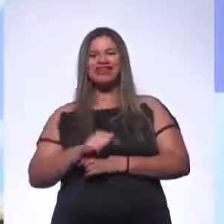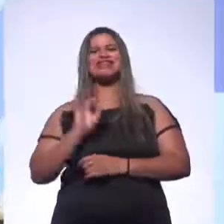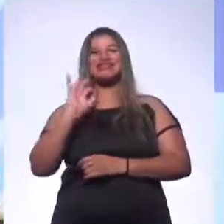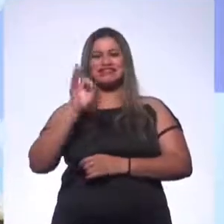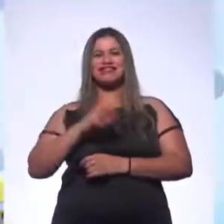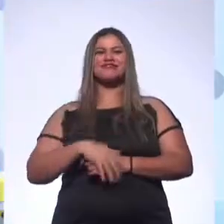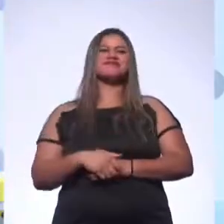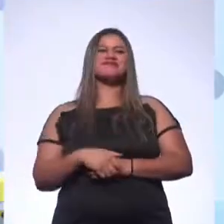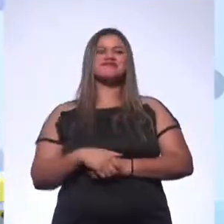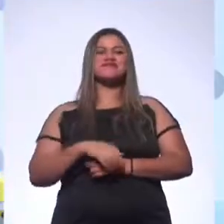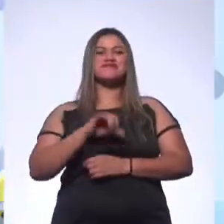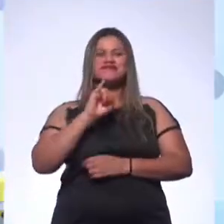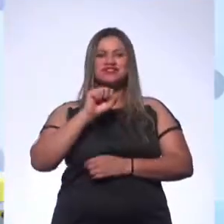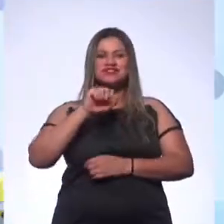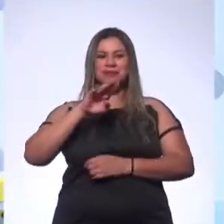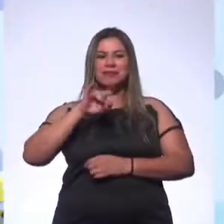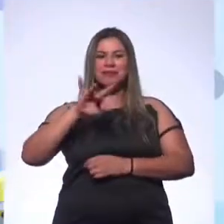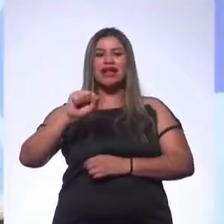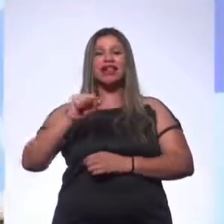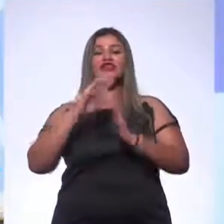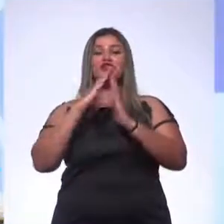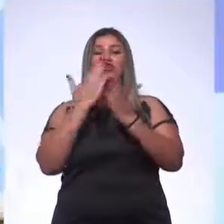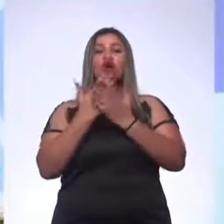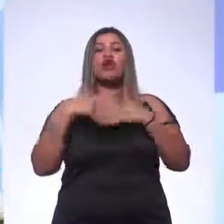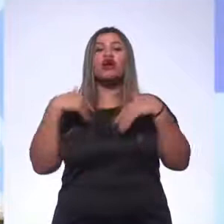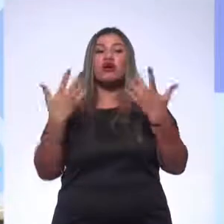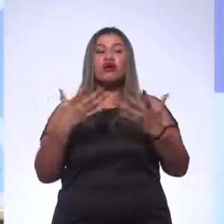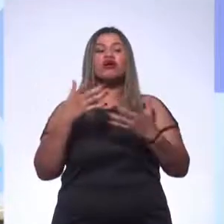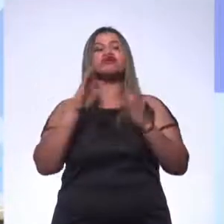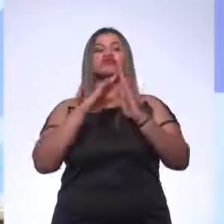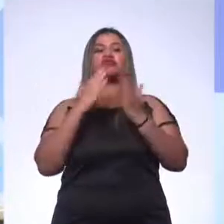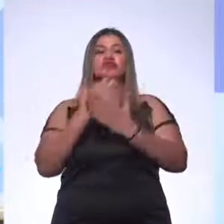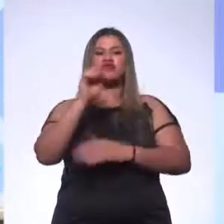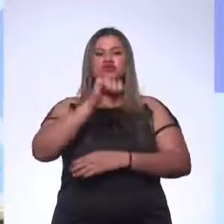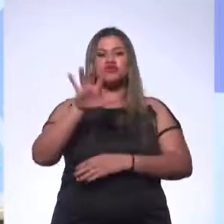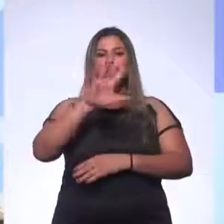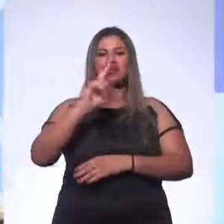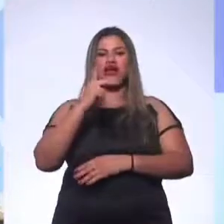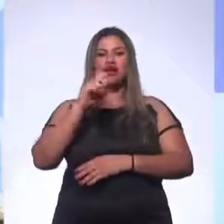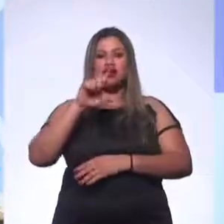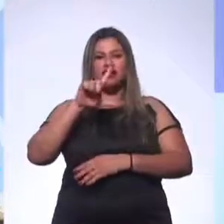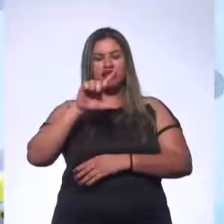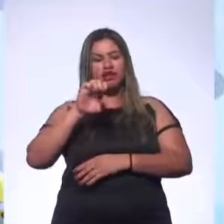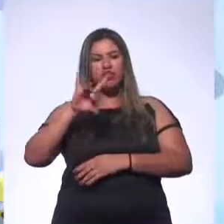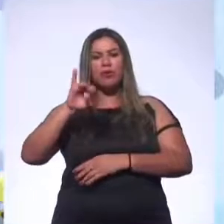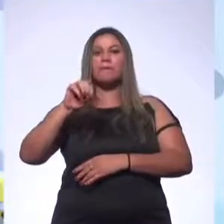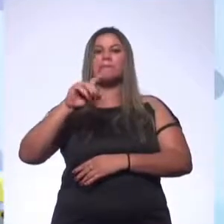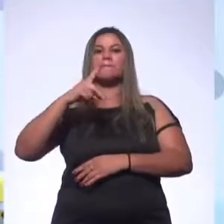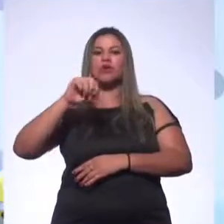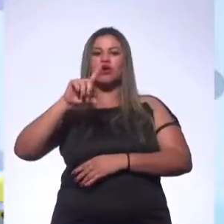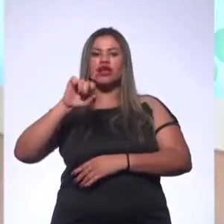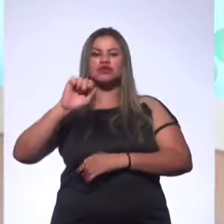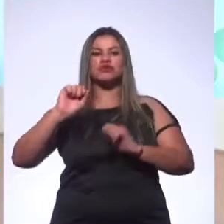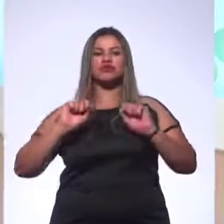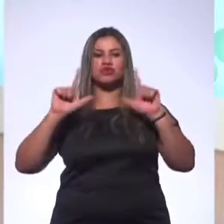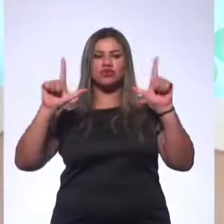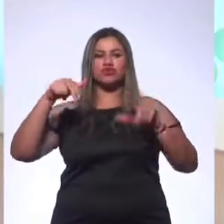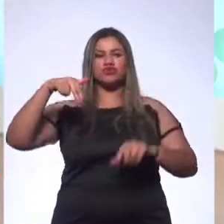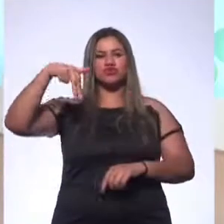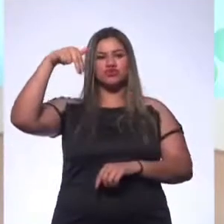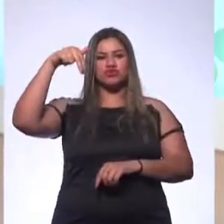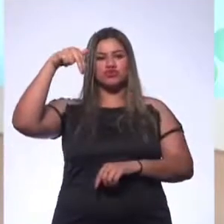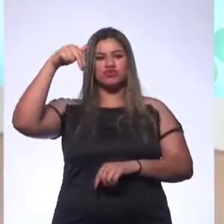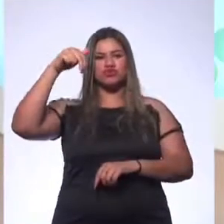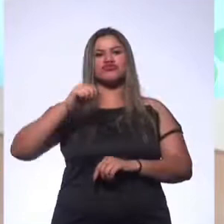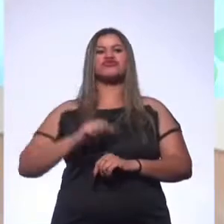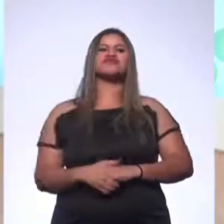Isso. Isabela, você é de qual escola, Isabela? Eu sou da Escola Estadual Professor Hélio Polezel, Fica onde? em Guarulhos Norte. Em